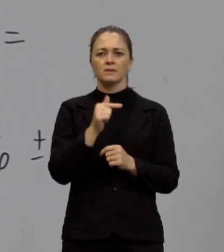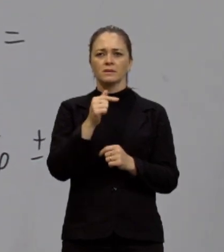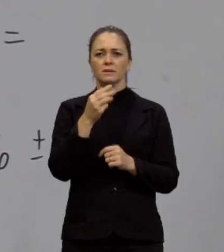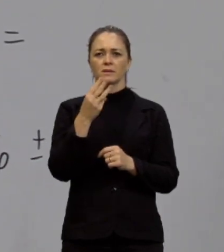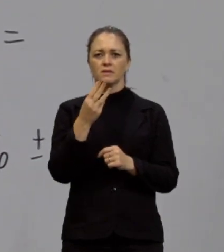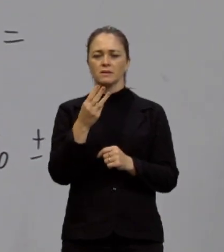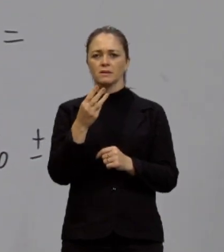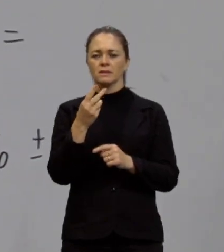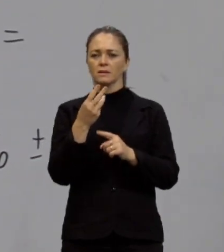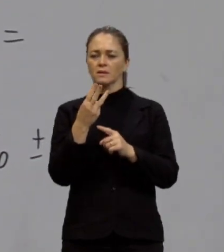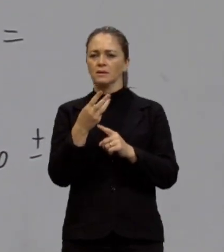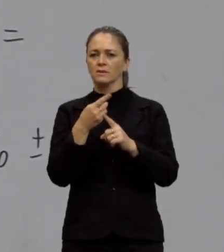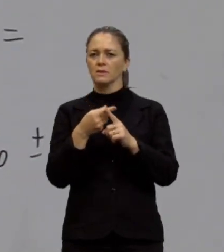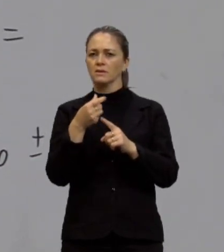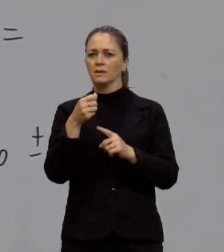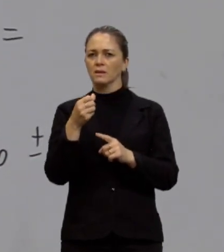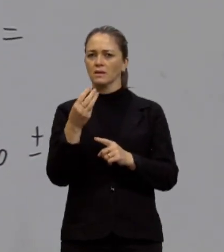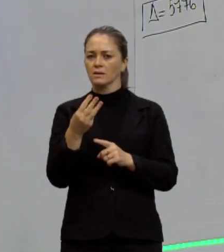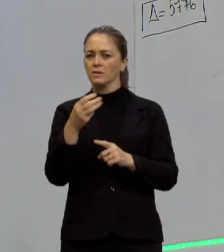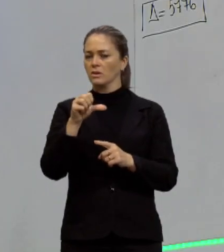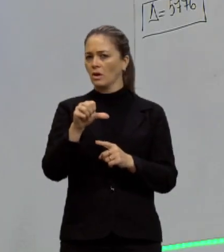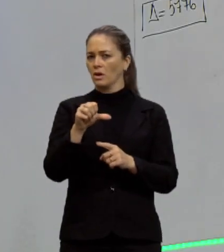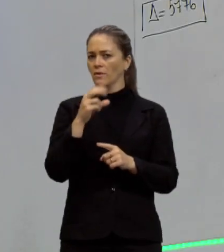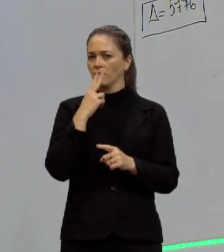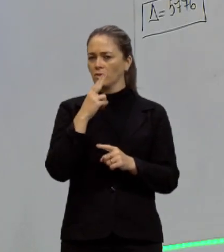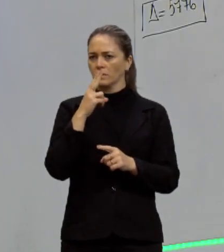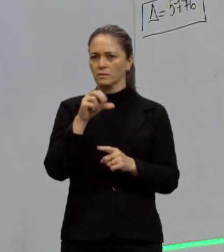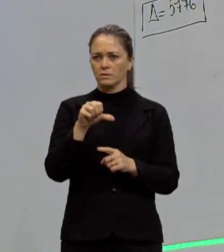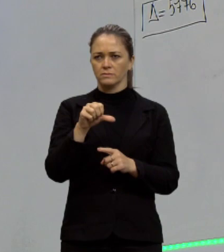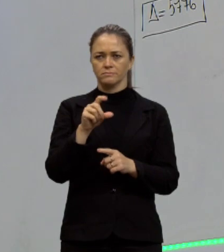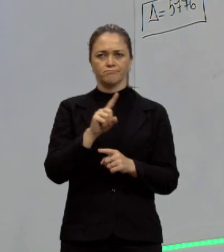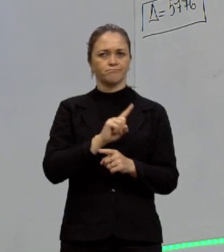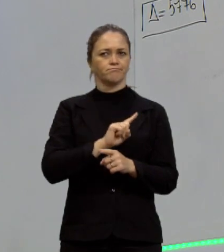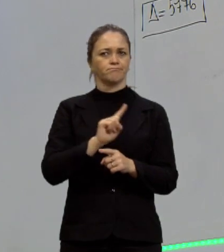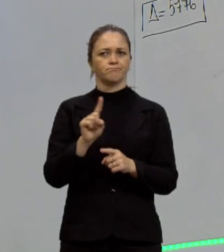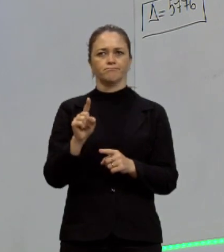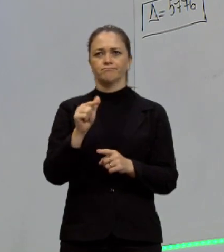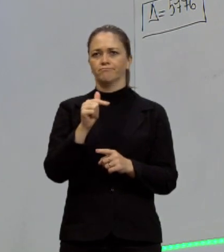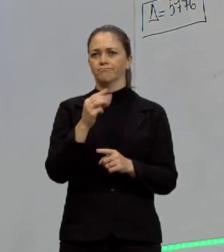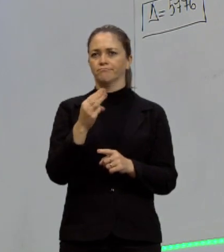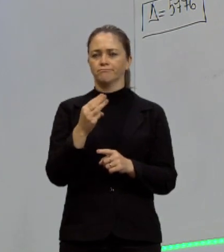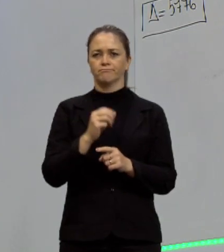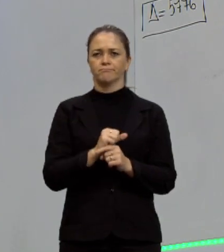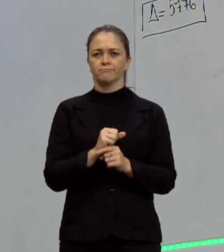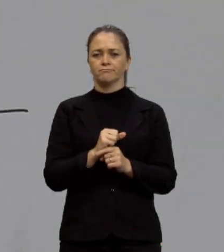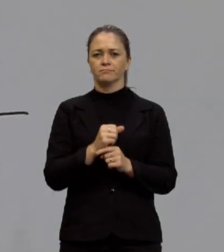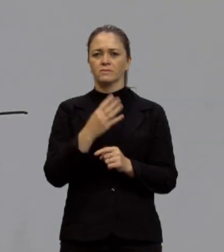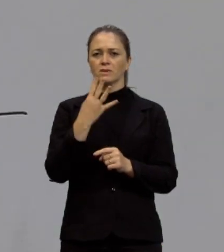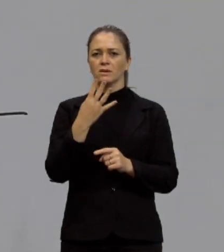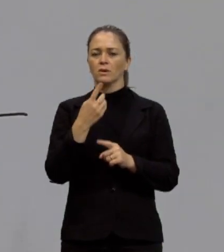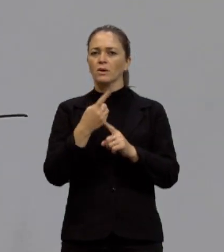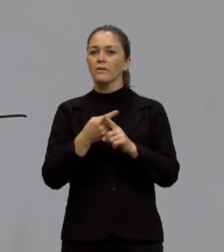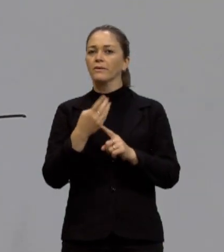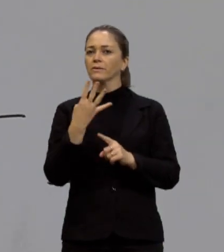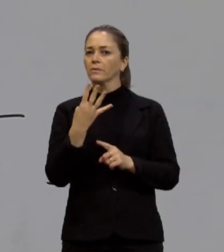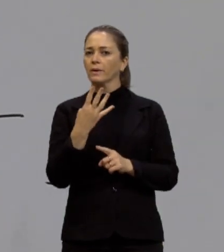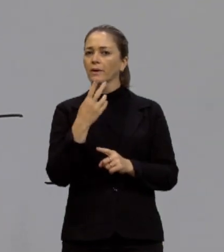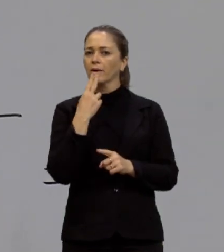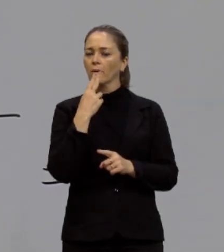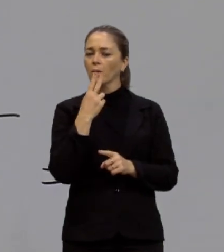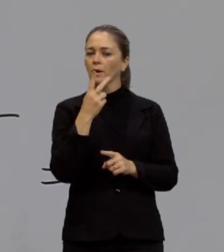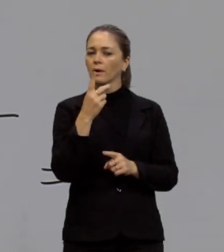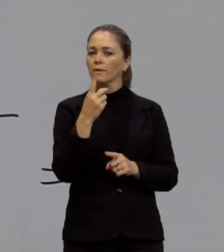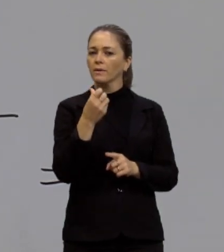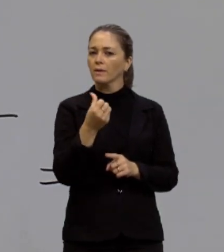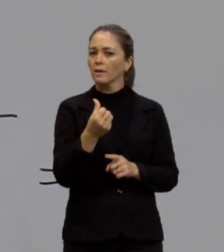vezes 3, 9, não é 73. 4 vezes 4 é 16,